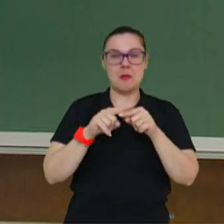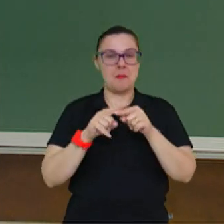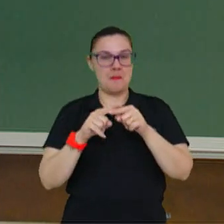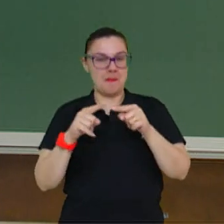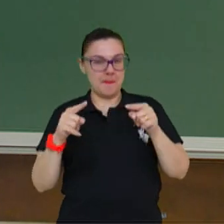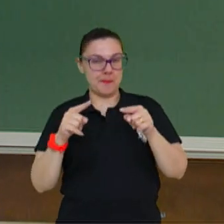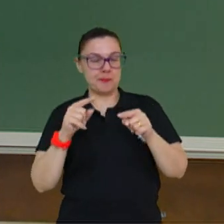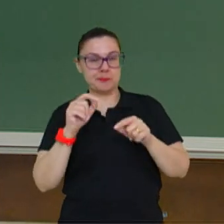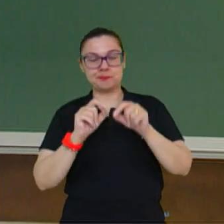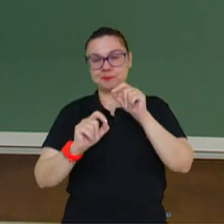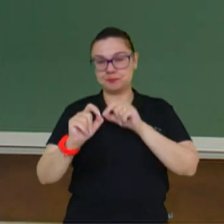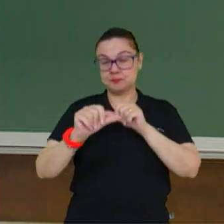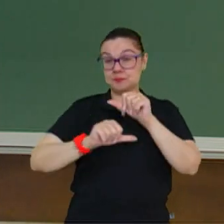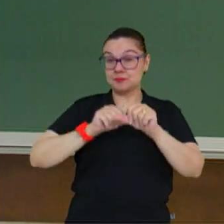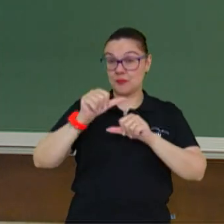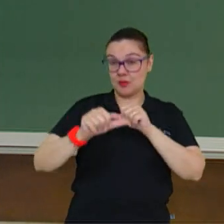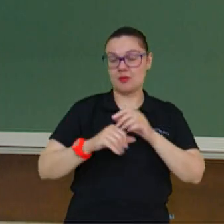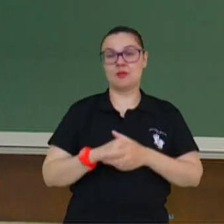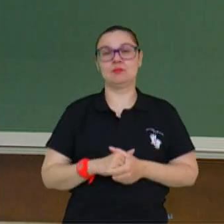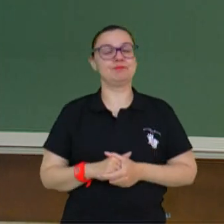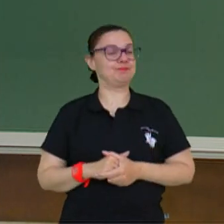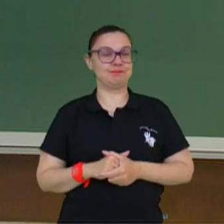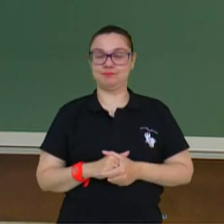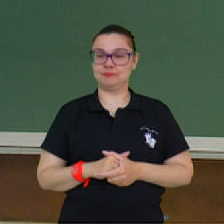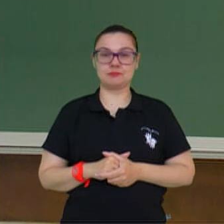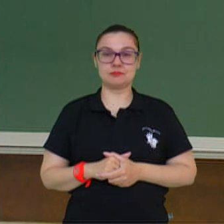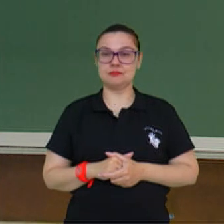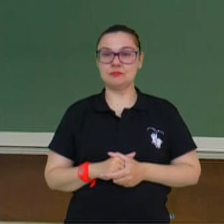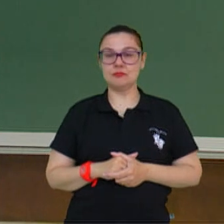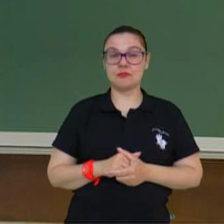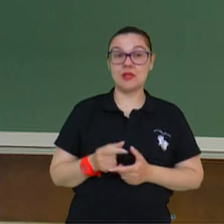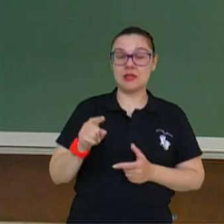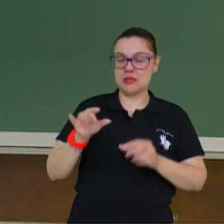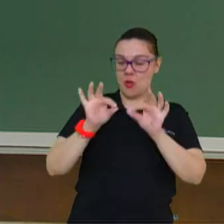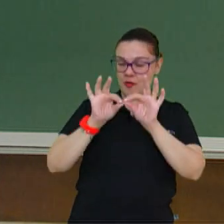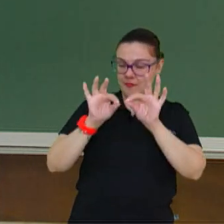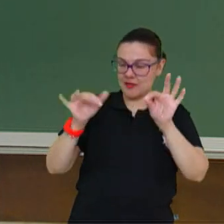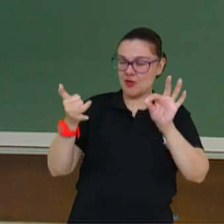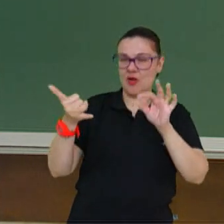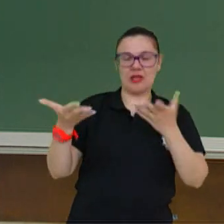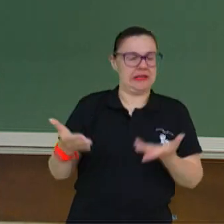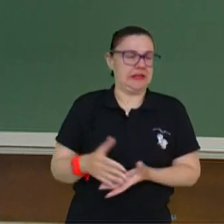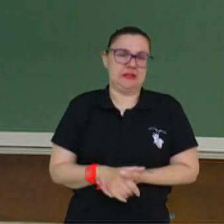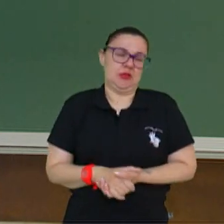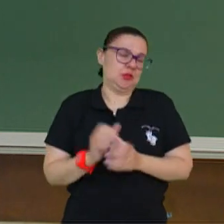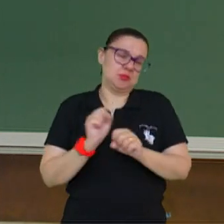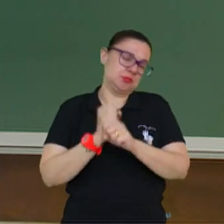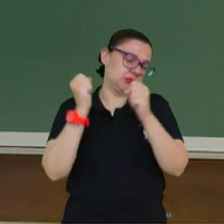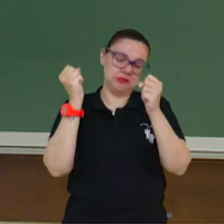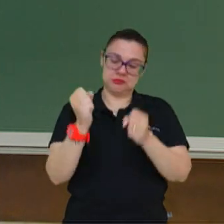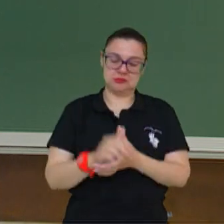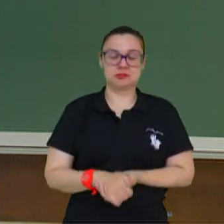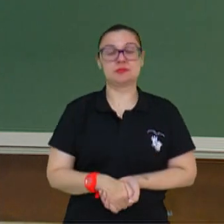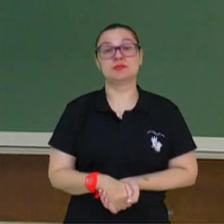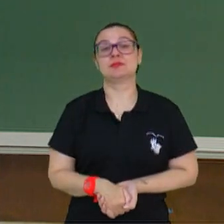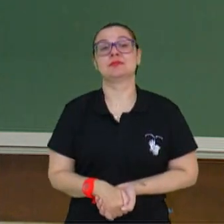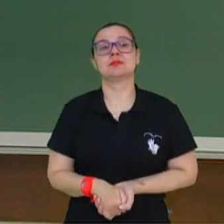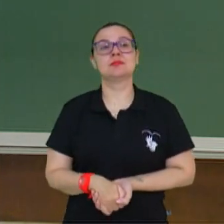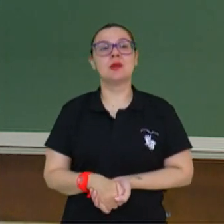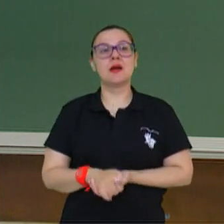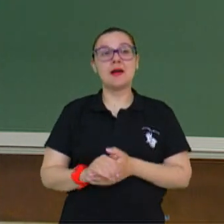quero mudança de atitude, não é essa a resposta. A linha da vida é fina como o traço de caneta? Absurdo, isso aqui é absurdo, não tem comparação